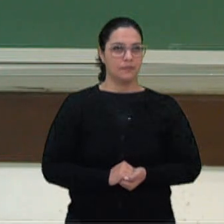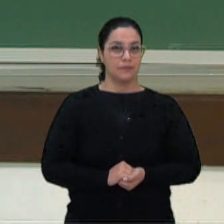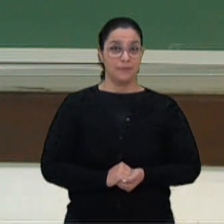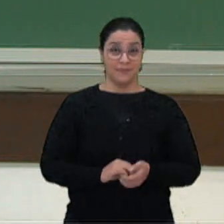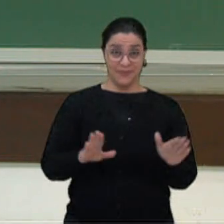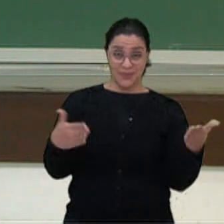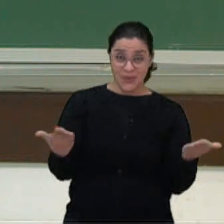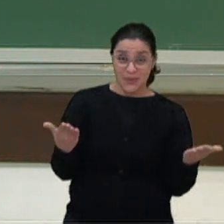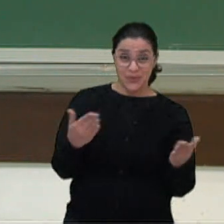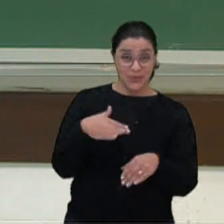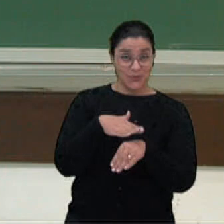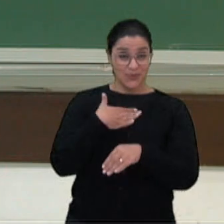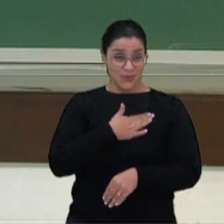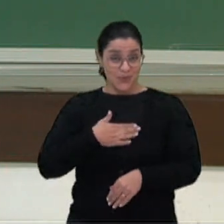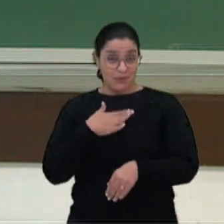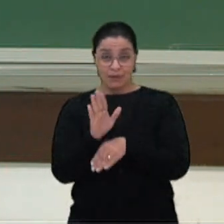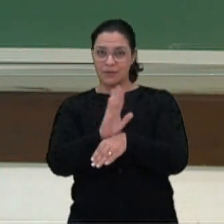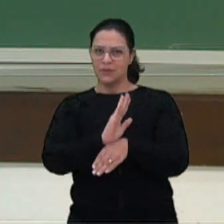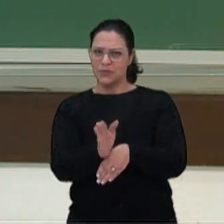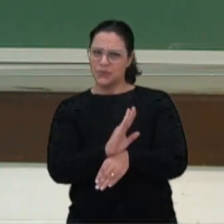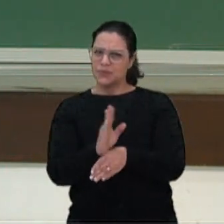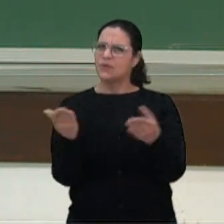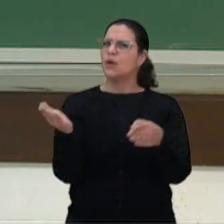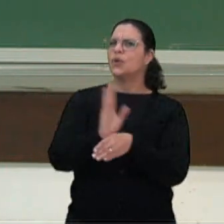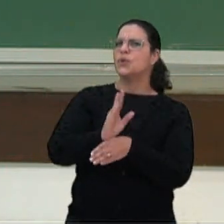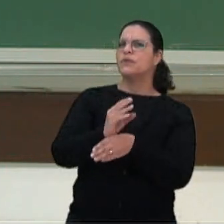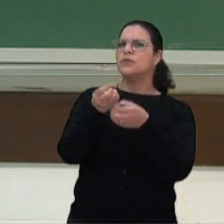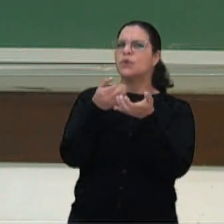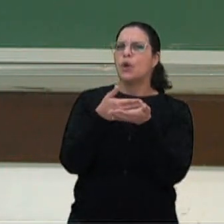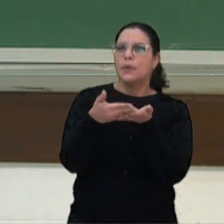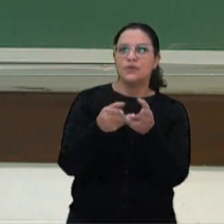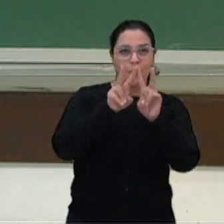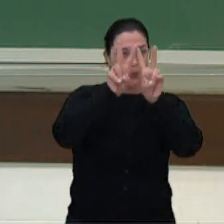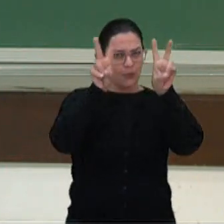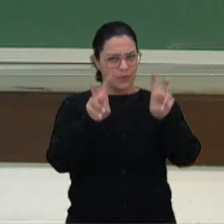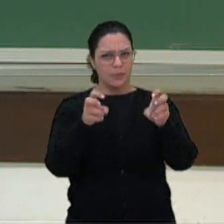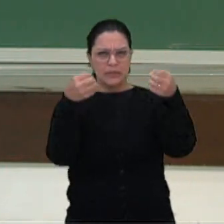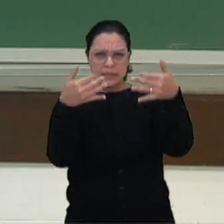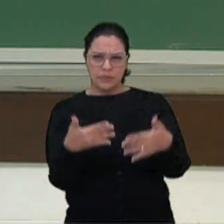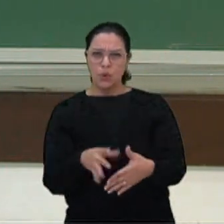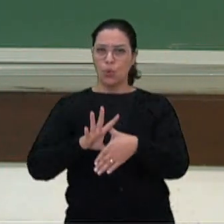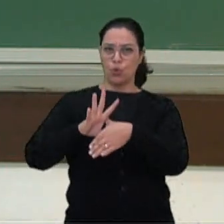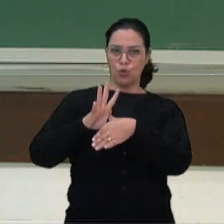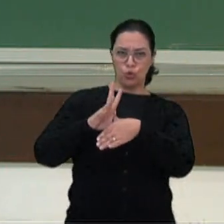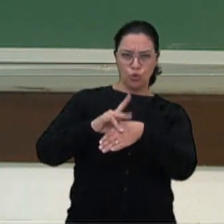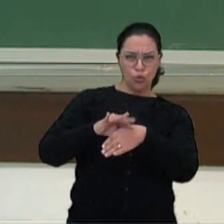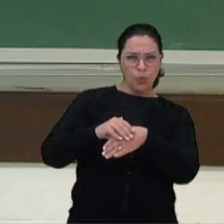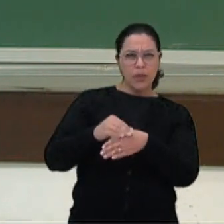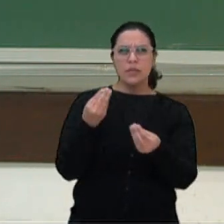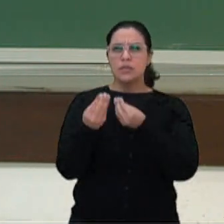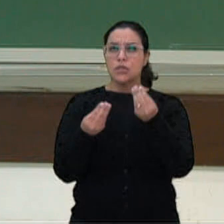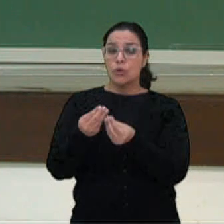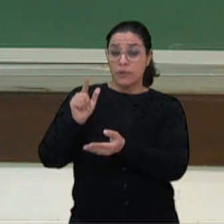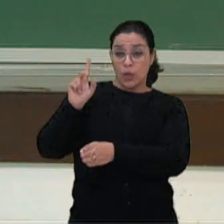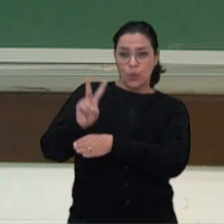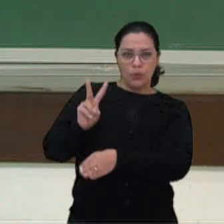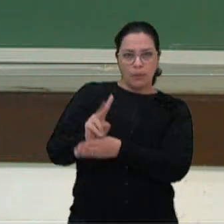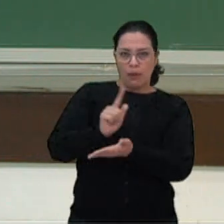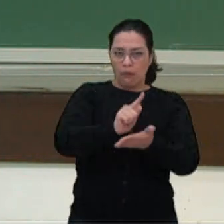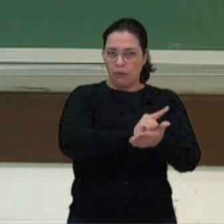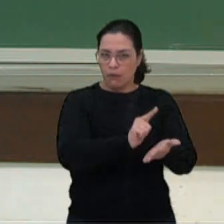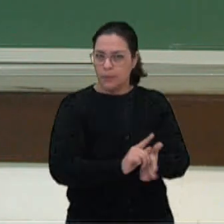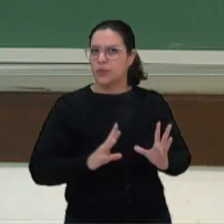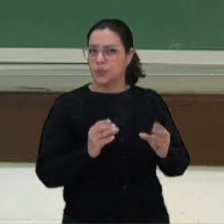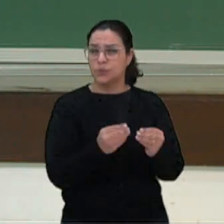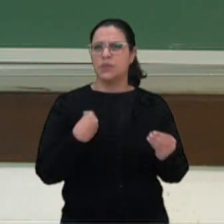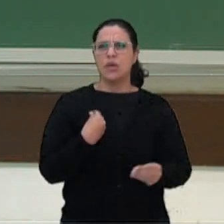E aí, gente, gostaram do vídeo? Então, o vídeo ele dá uma introduzida no assunto, né? Tá falando das doenças, fala inclusive de medidas profiláticas.